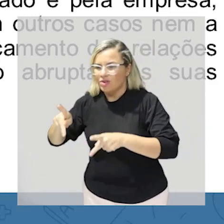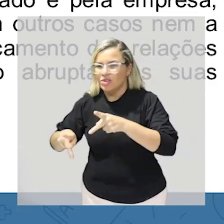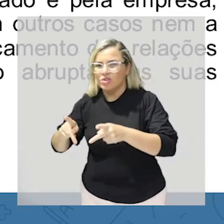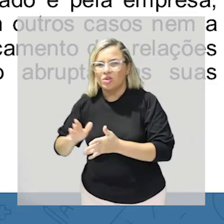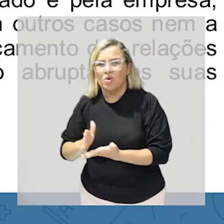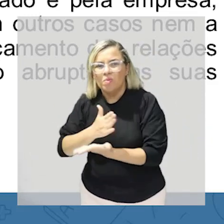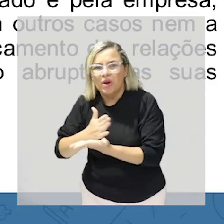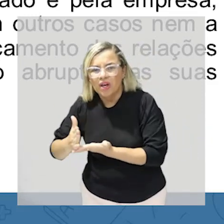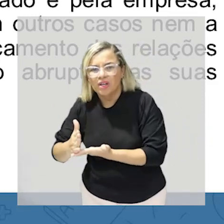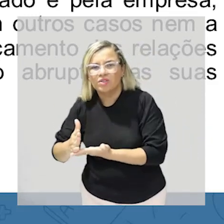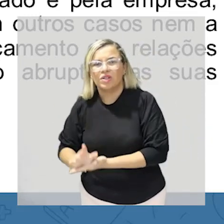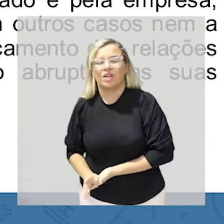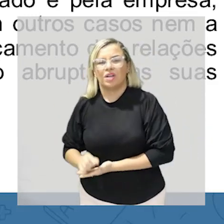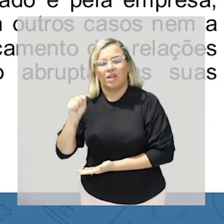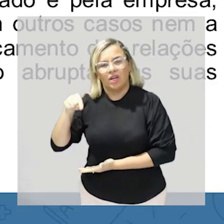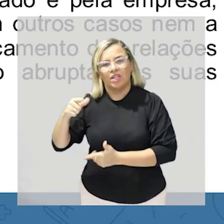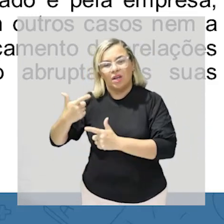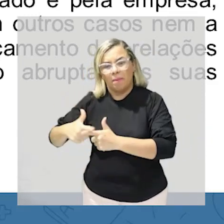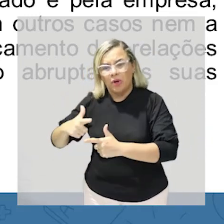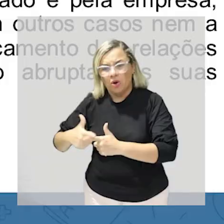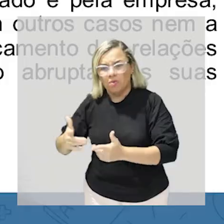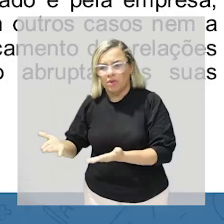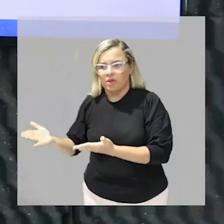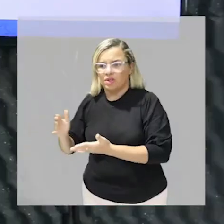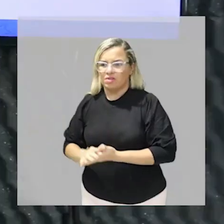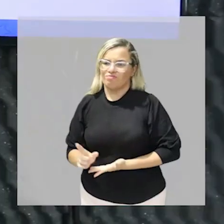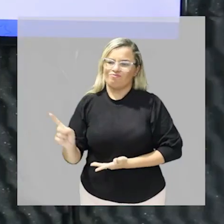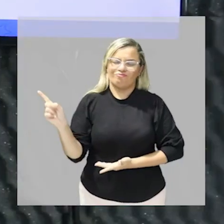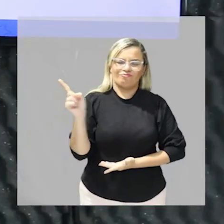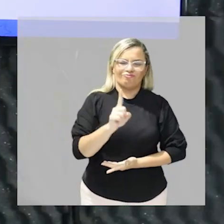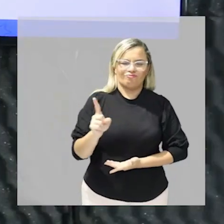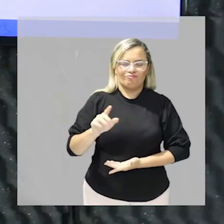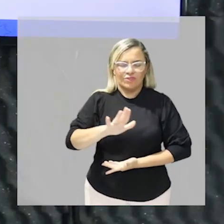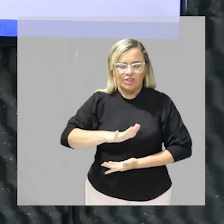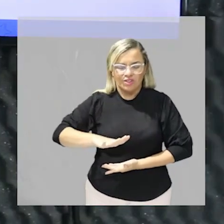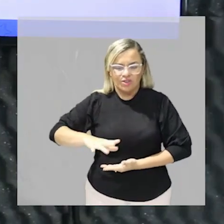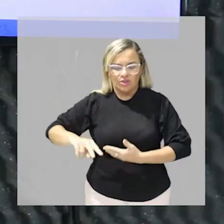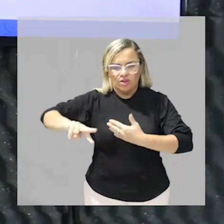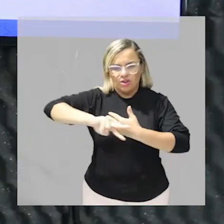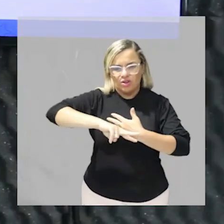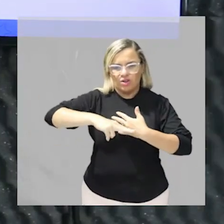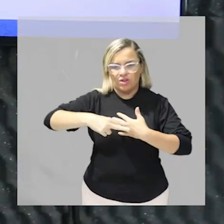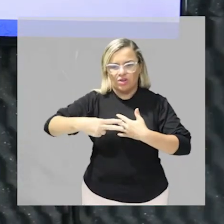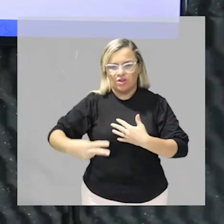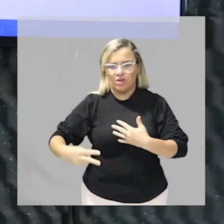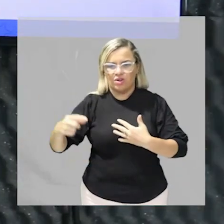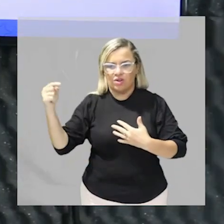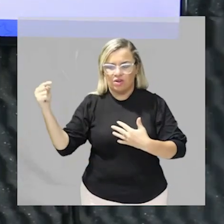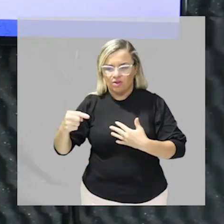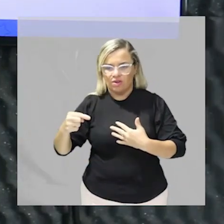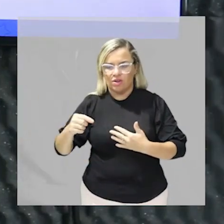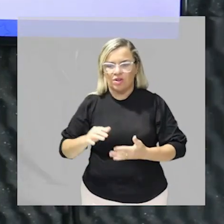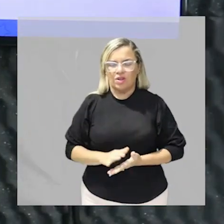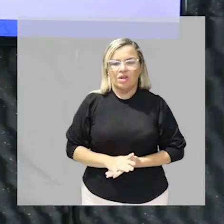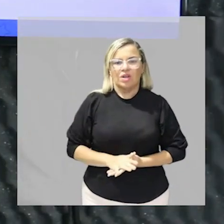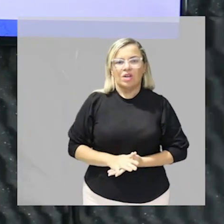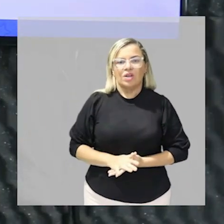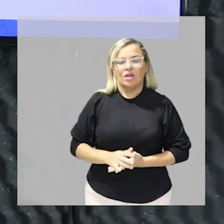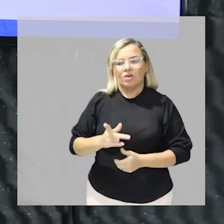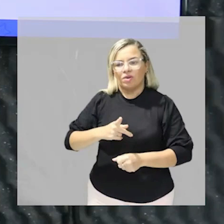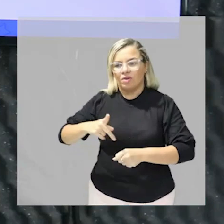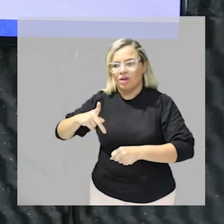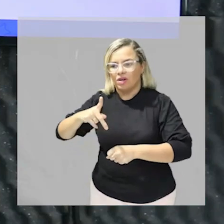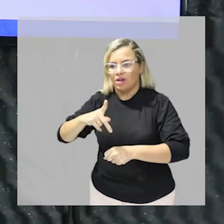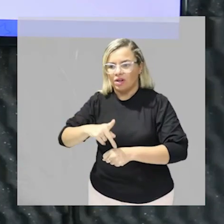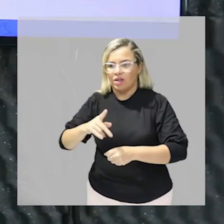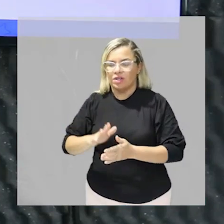com reconhecimento do impacto do seu território, né, no impacto no seu território, pelo Estado e pela empresa, tá?